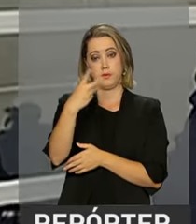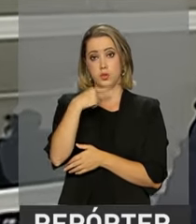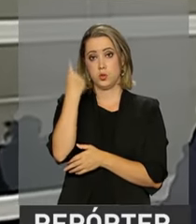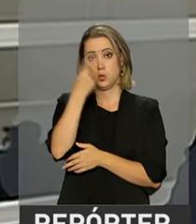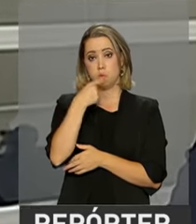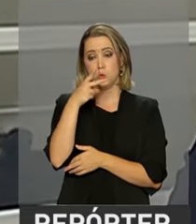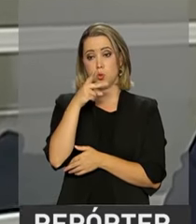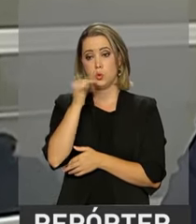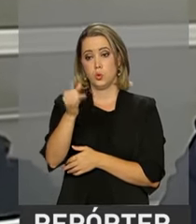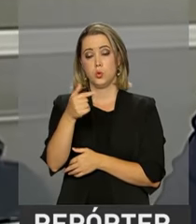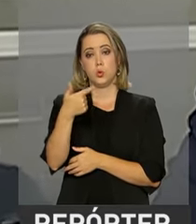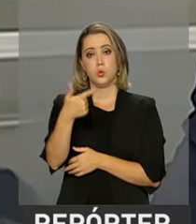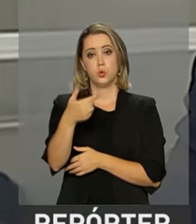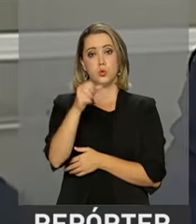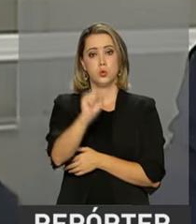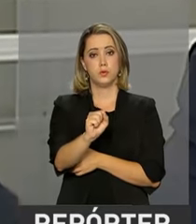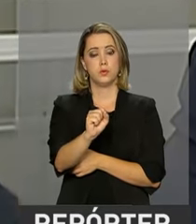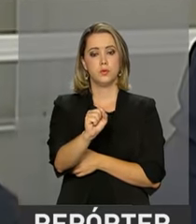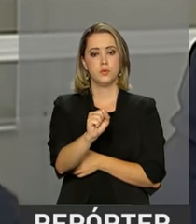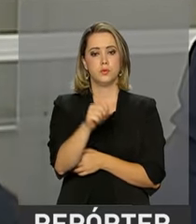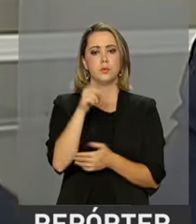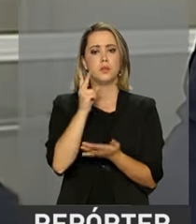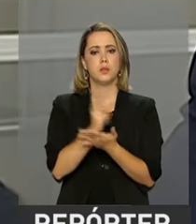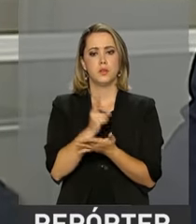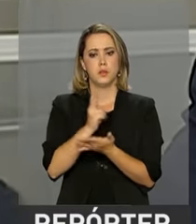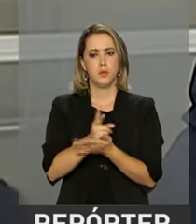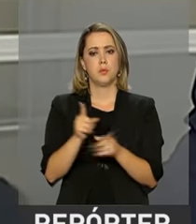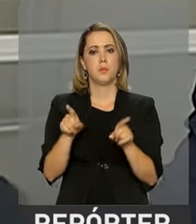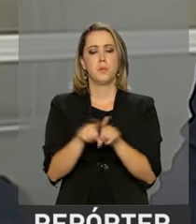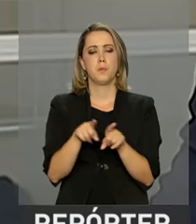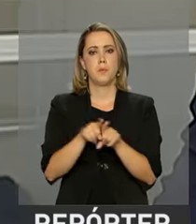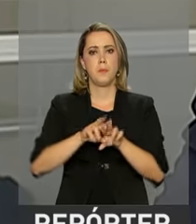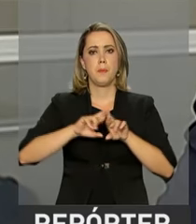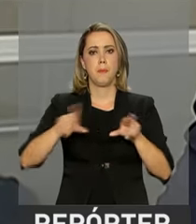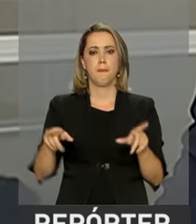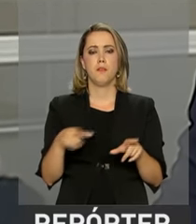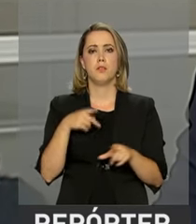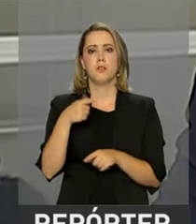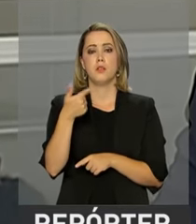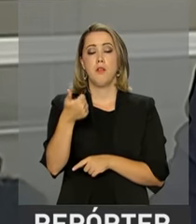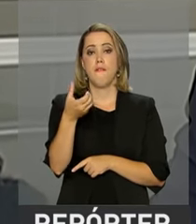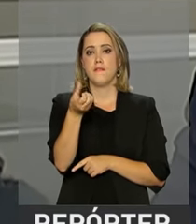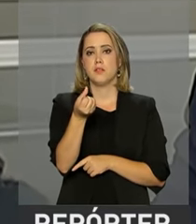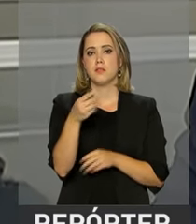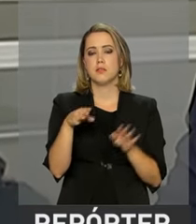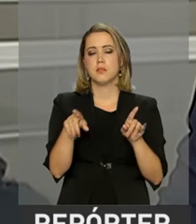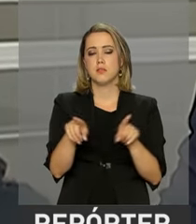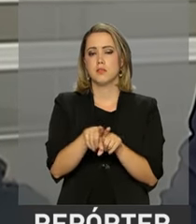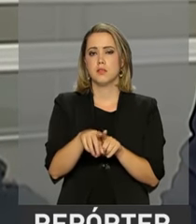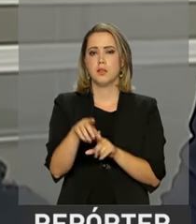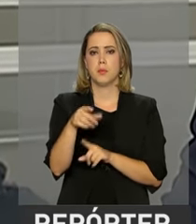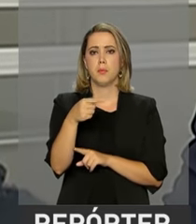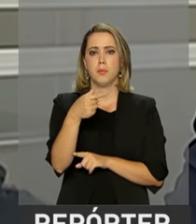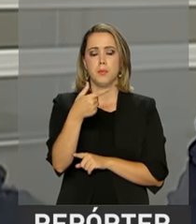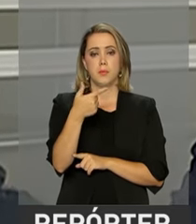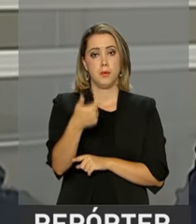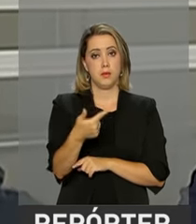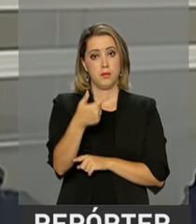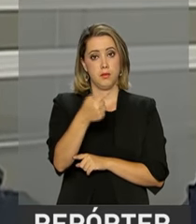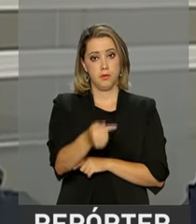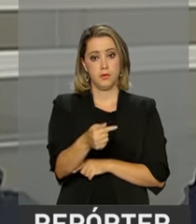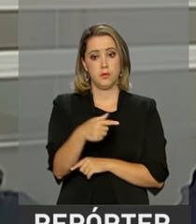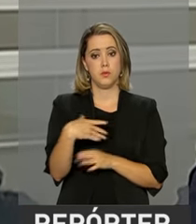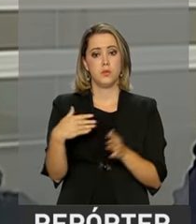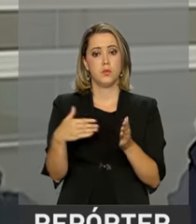23h59 do dia 28 e também nos demais dias agora, 26 e 27, a Receita Federal só funciona até